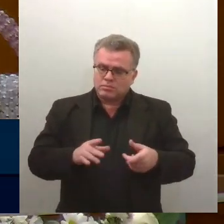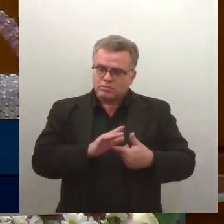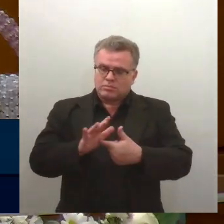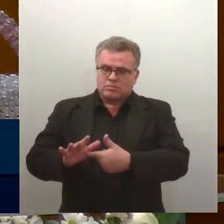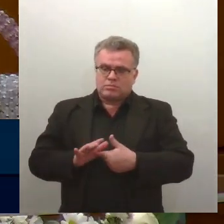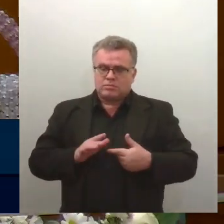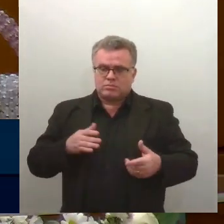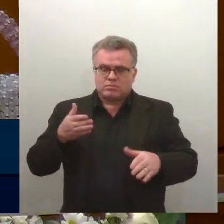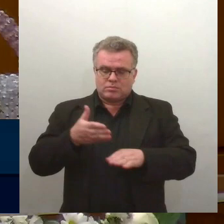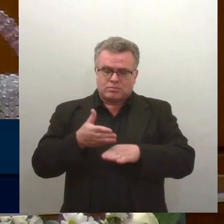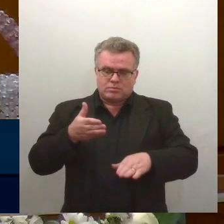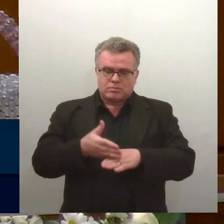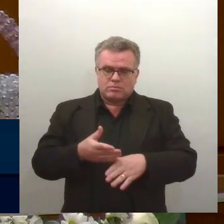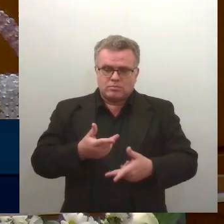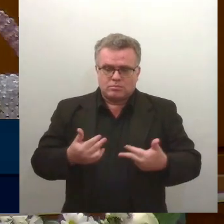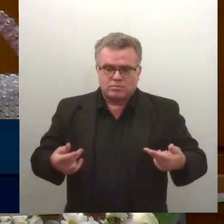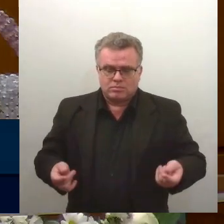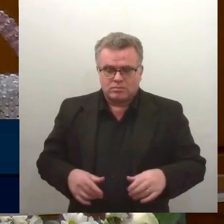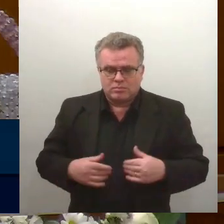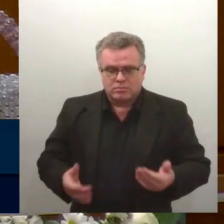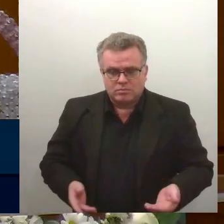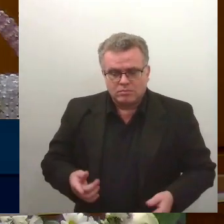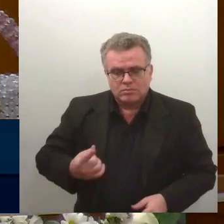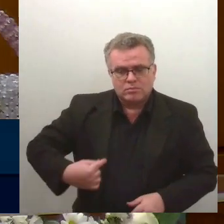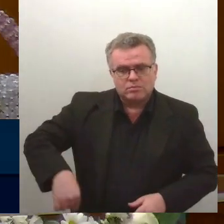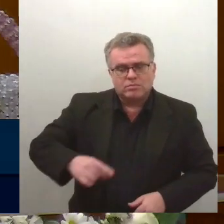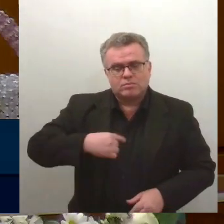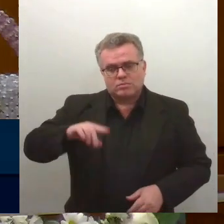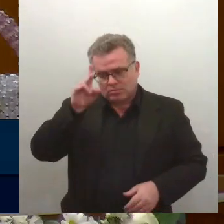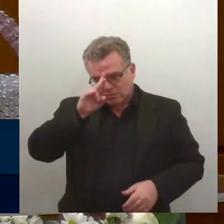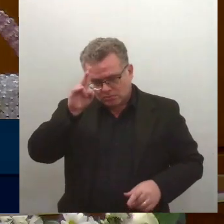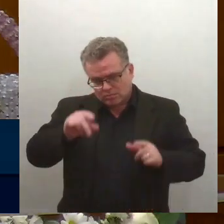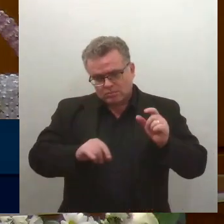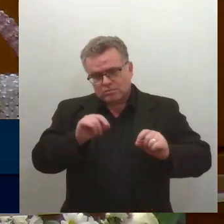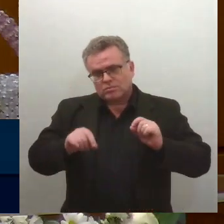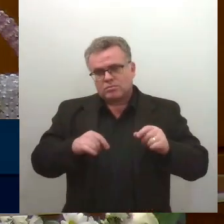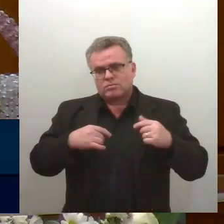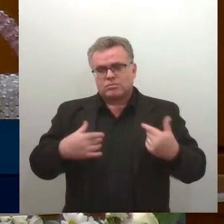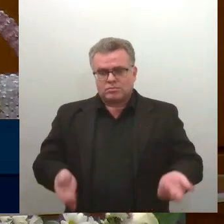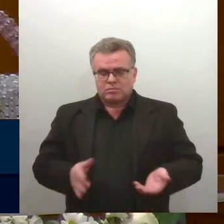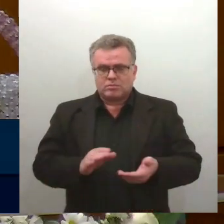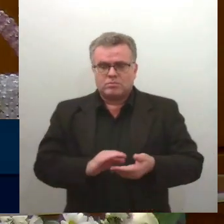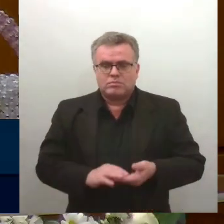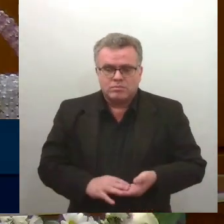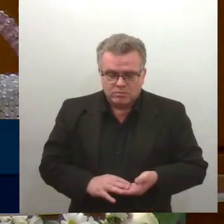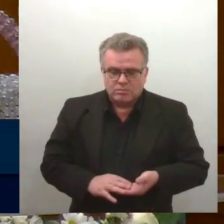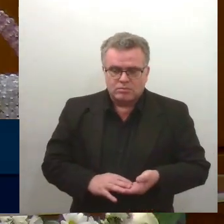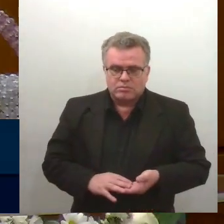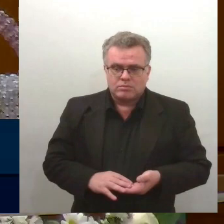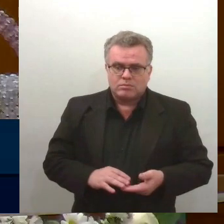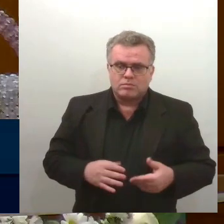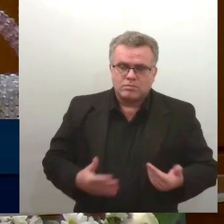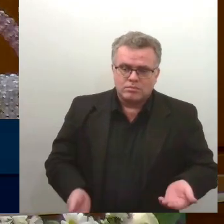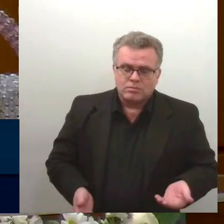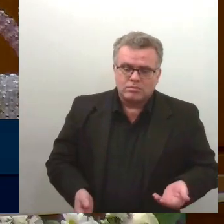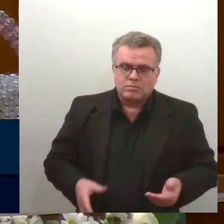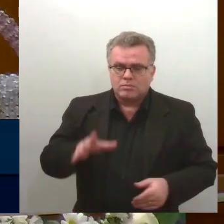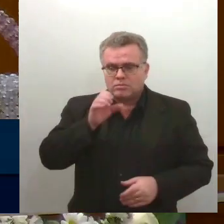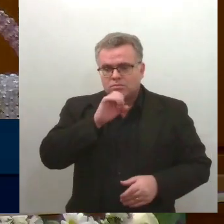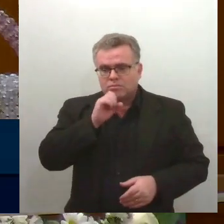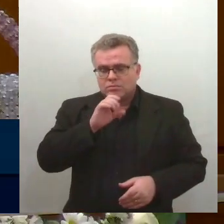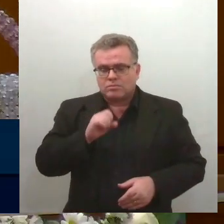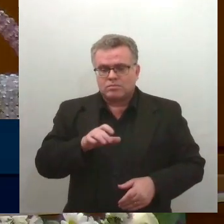Podemos lembrar de sua presença marcante em programas como o Sábado Geral na TV Atalaia, em que, ao lado